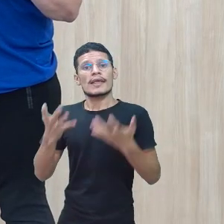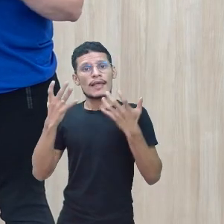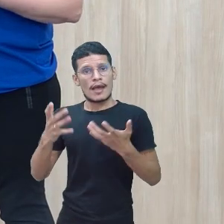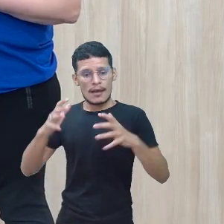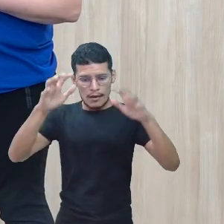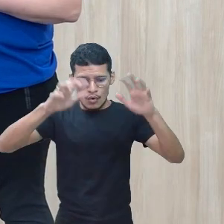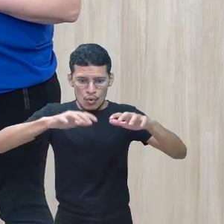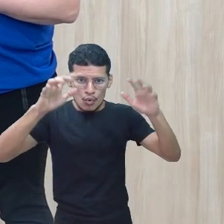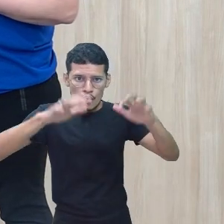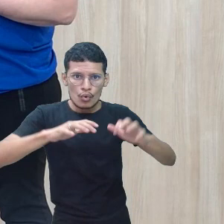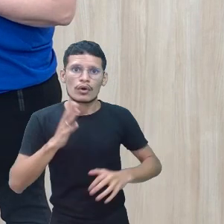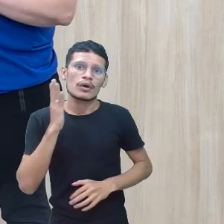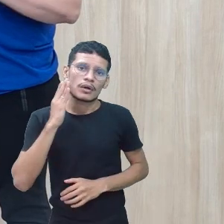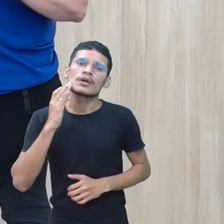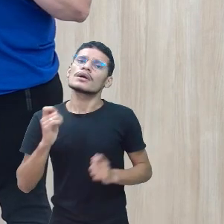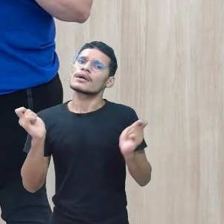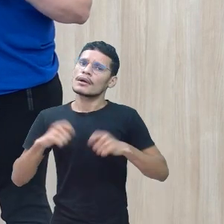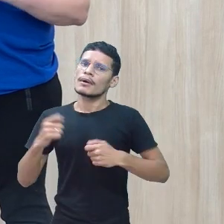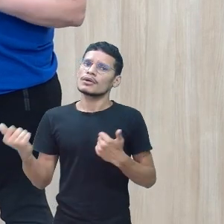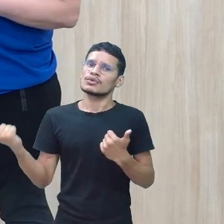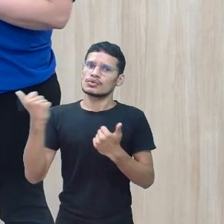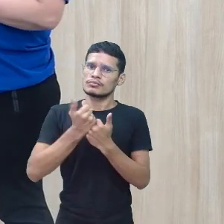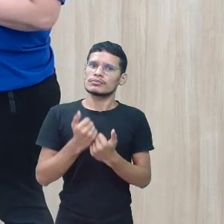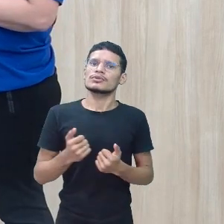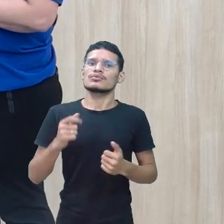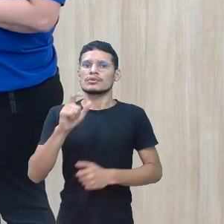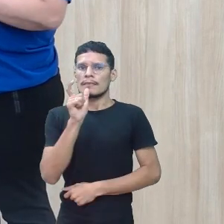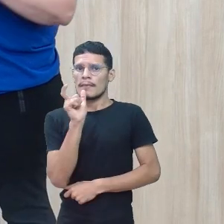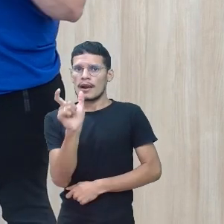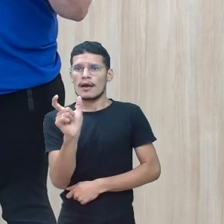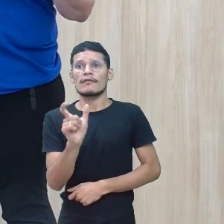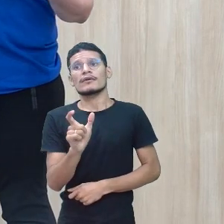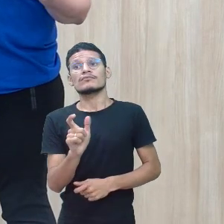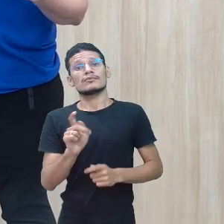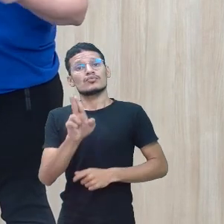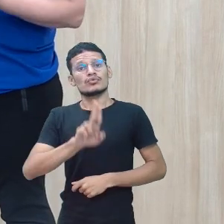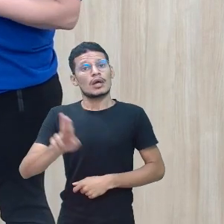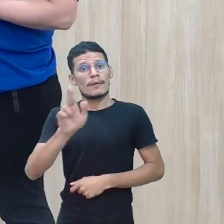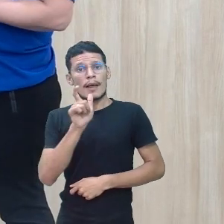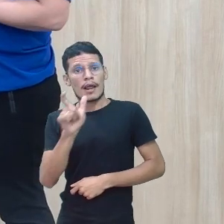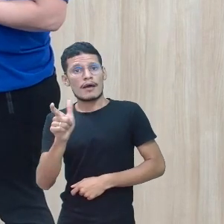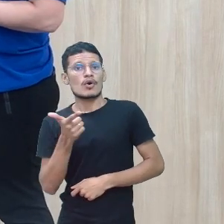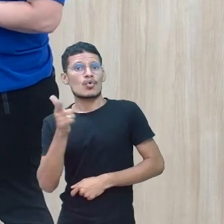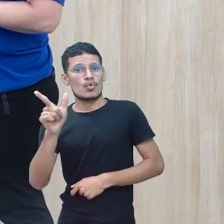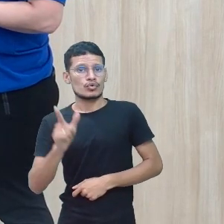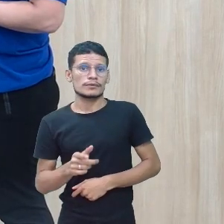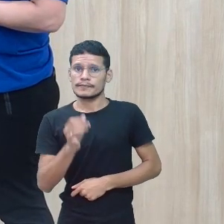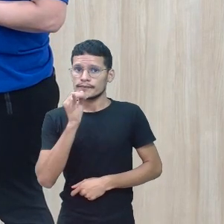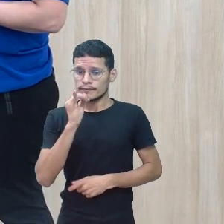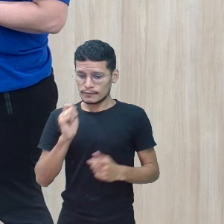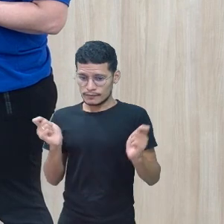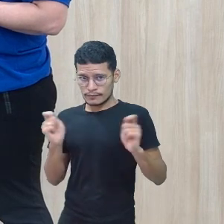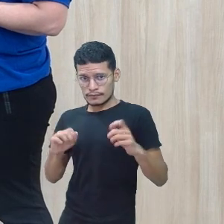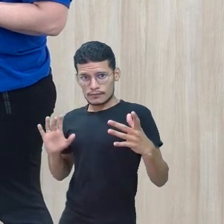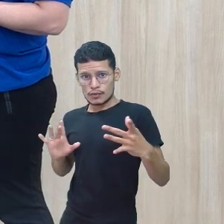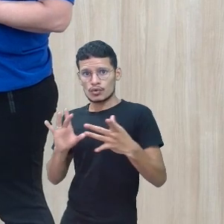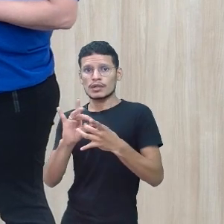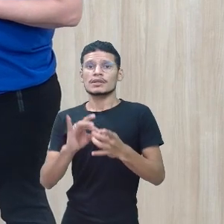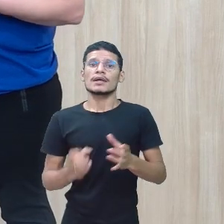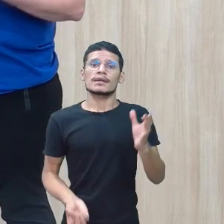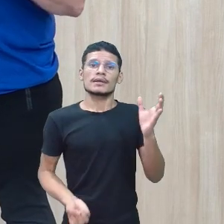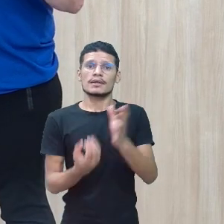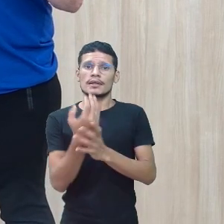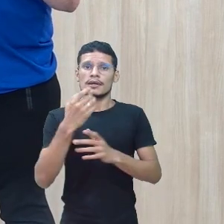substituir esse termo, não é? Usar outra palavra, outra expressão conectora para